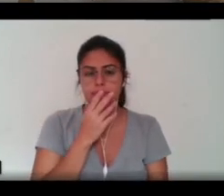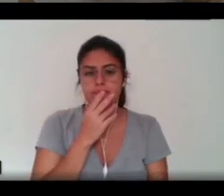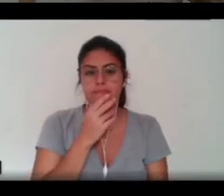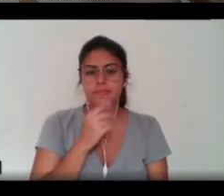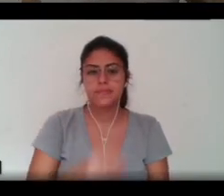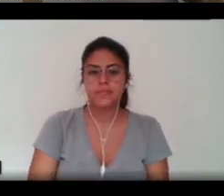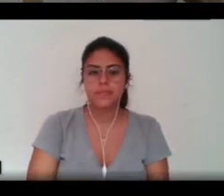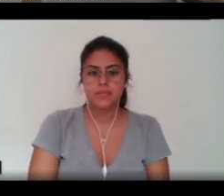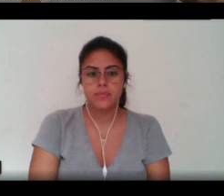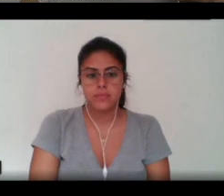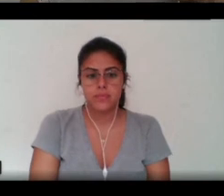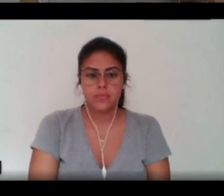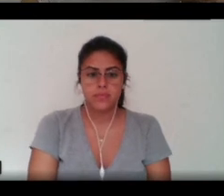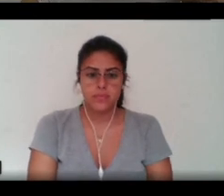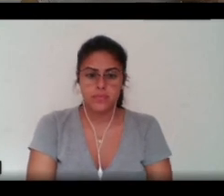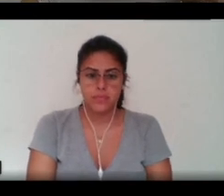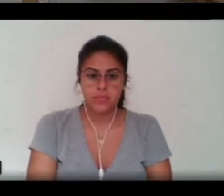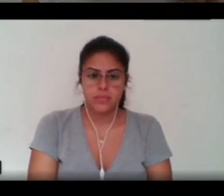Aqui, ó. Tá vendo, ó?